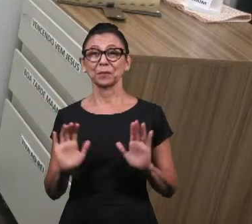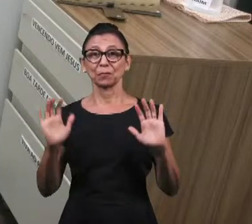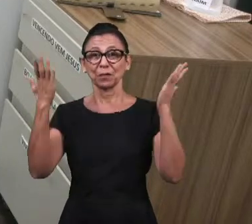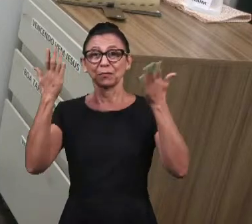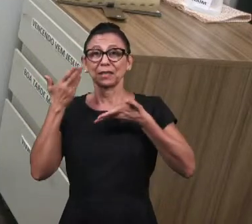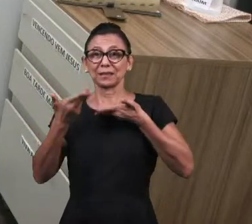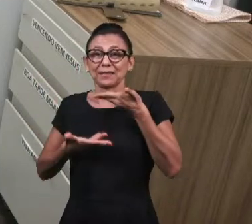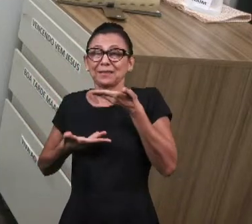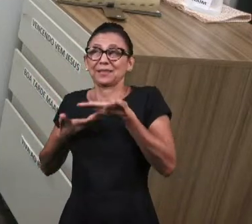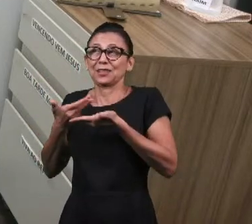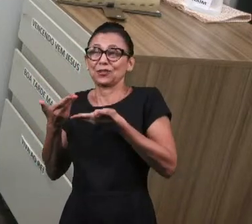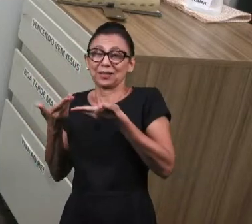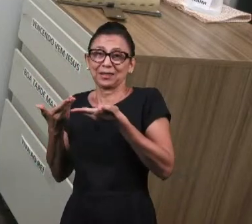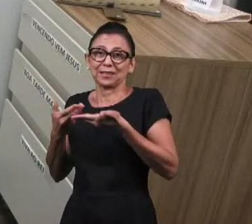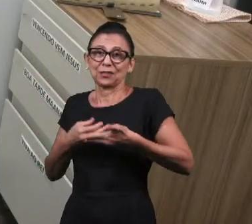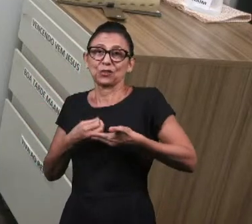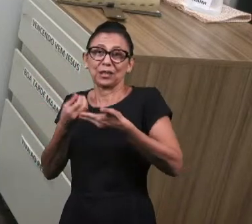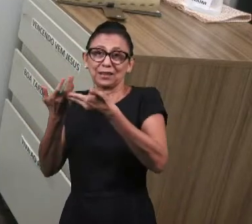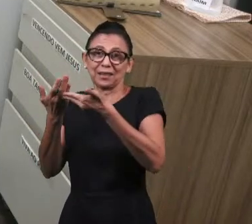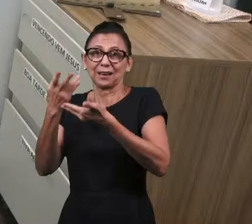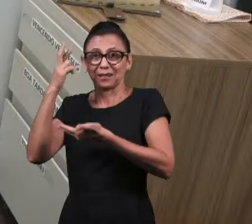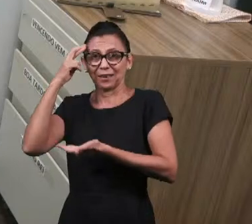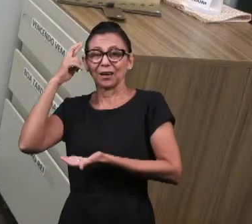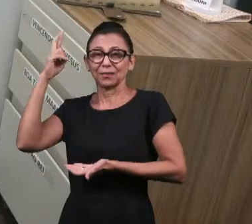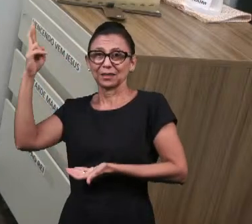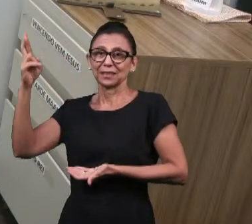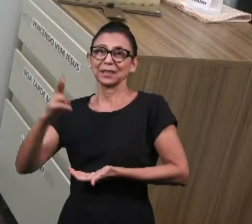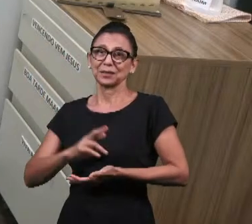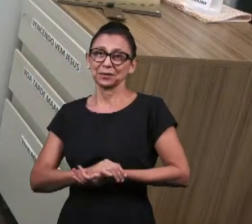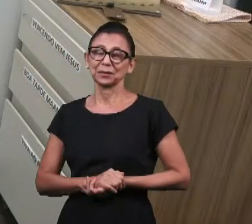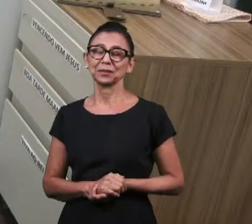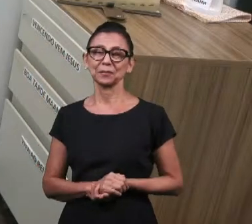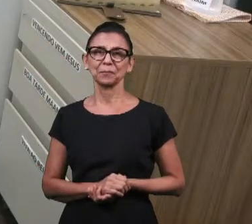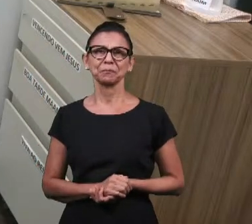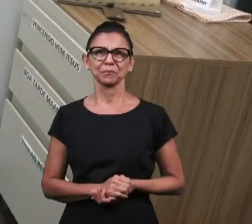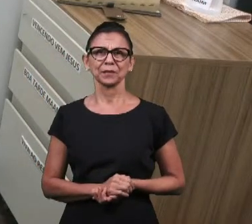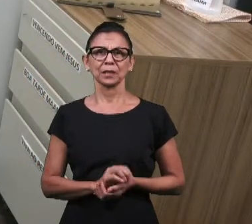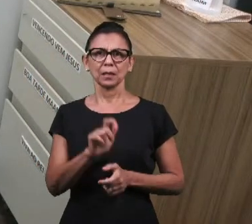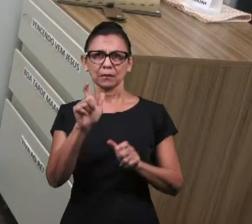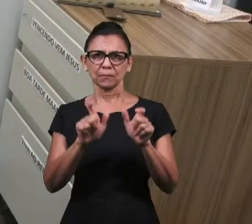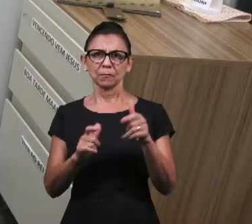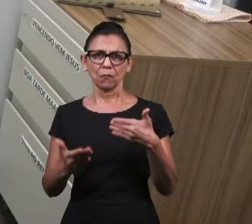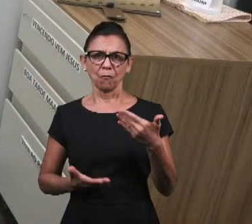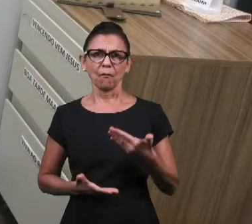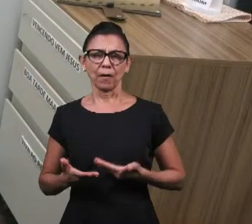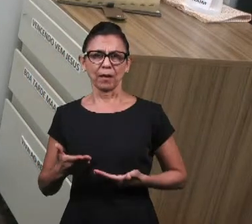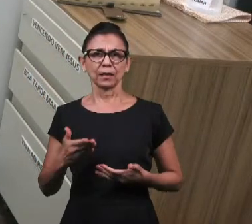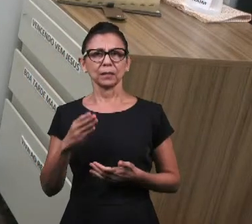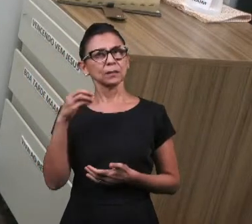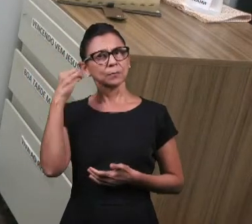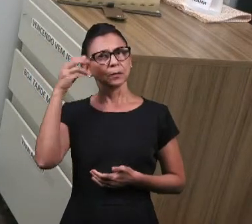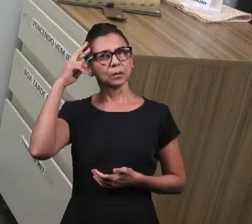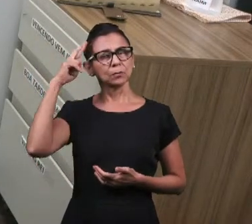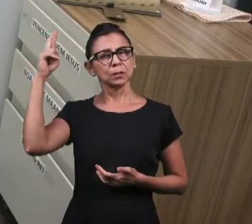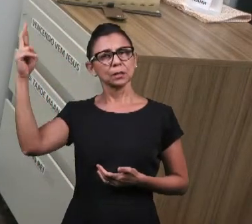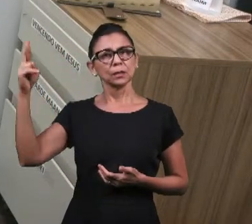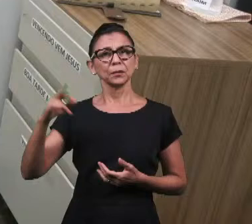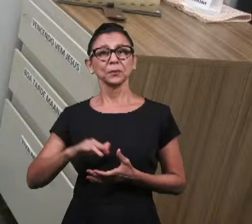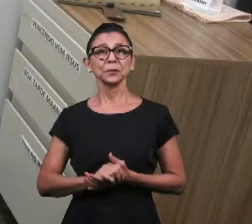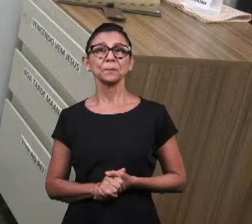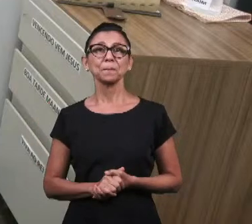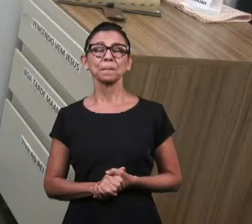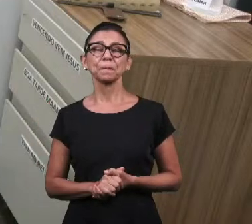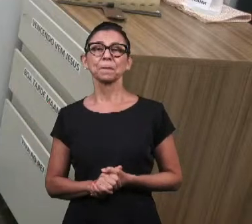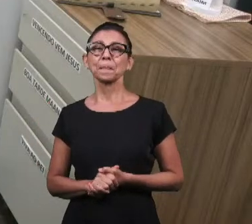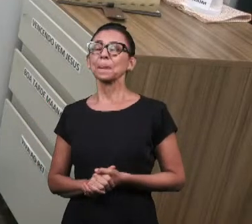viveram essas grandes experiências com o Senhor Jesus. E nós estamos falando justamente de família, né? E hoje nós teremos